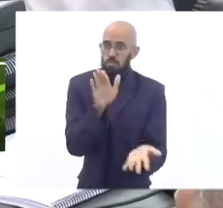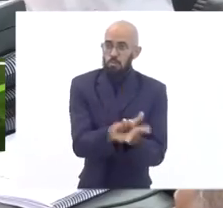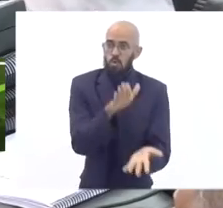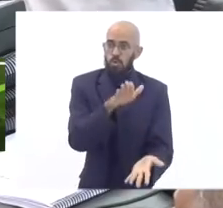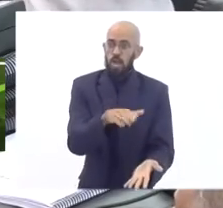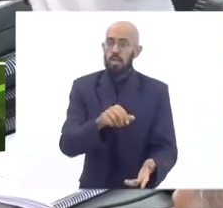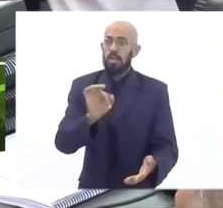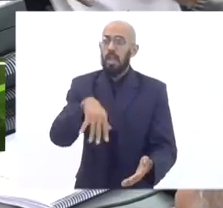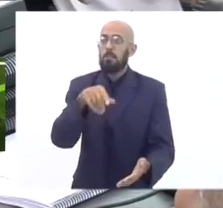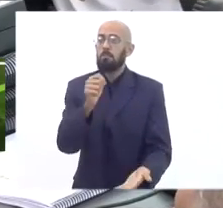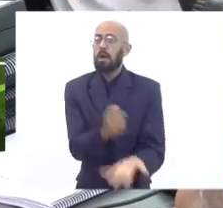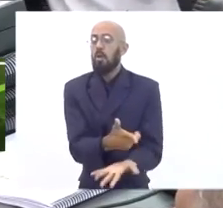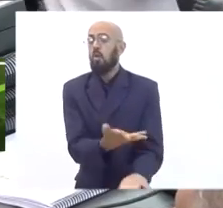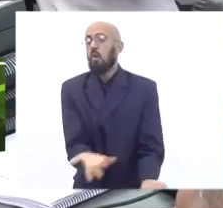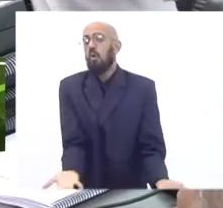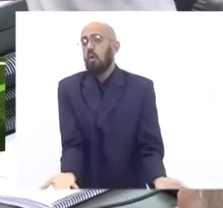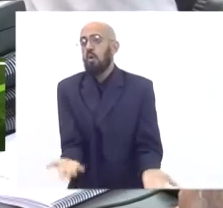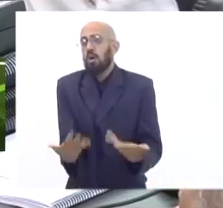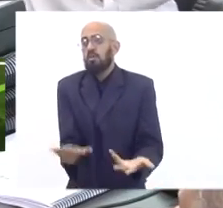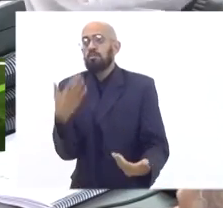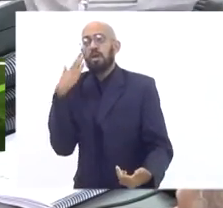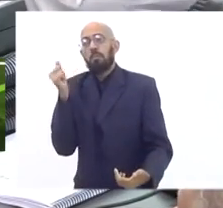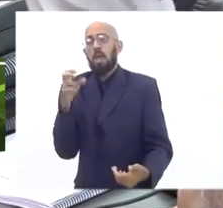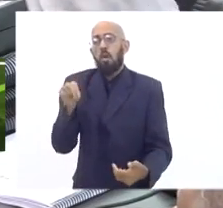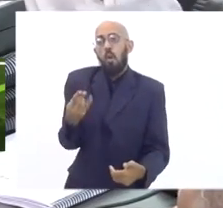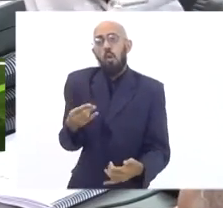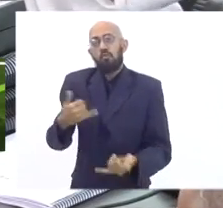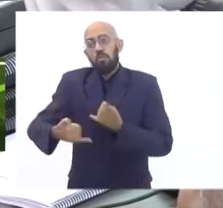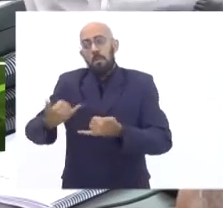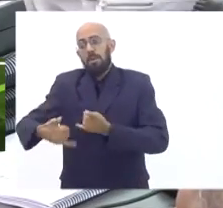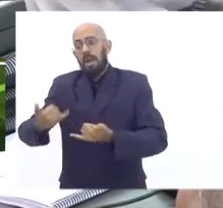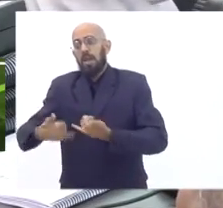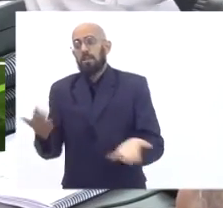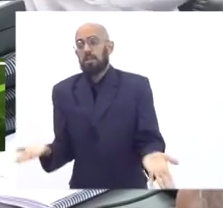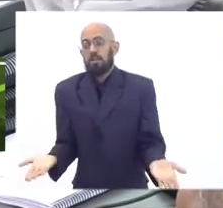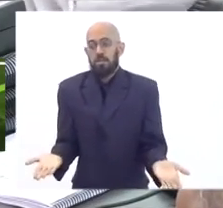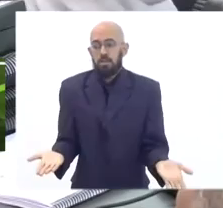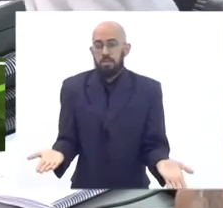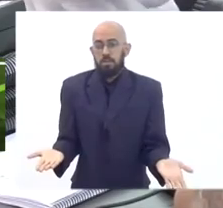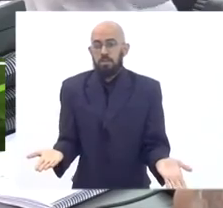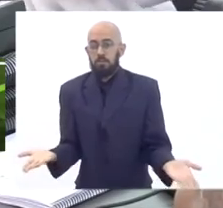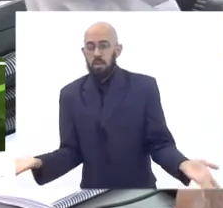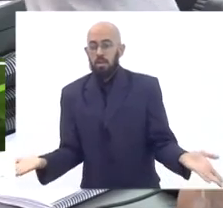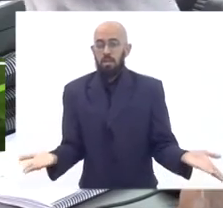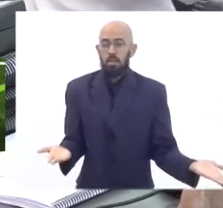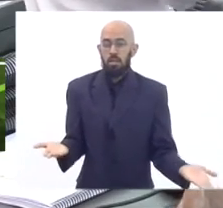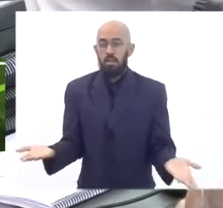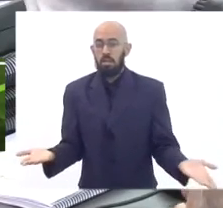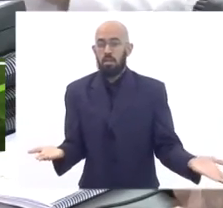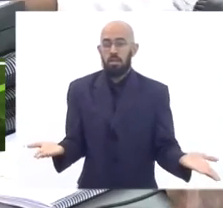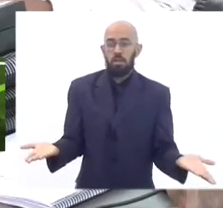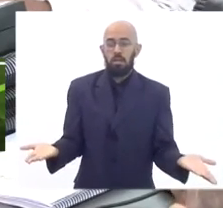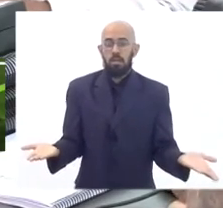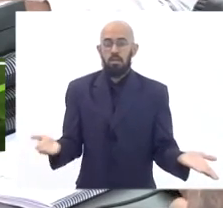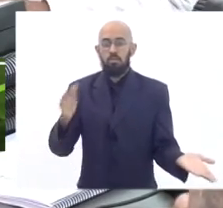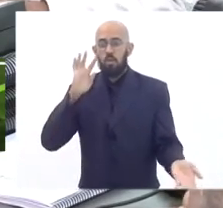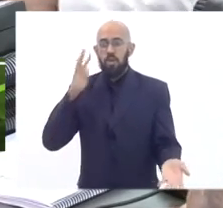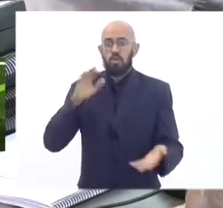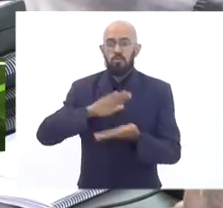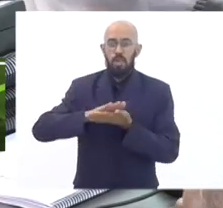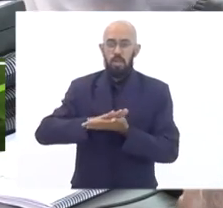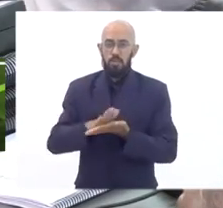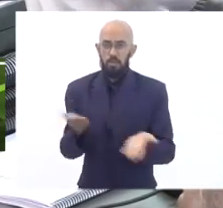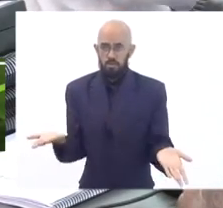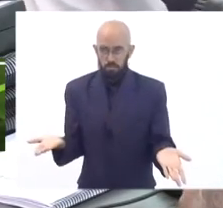essas multas efetivamente foram pagas? Porque senão fica aquela brincadeira de vai para lá, vem para cá, dois para lá e dois para cá, e não se resolve nada. Presidente. Como o